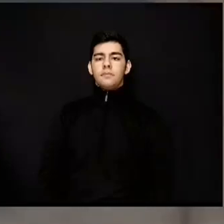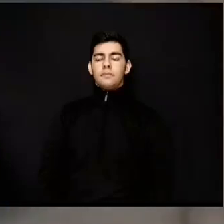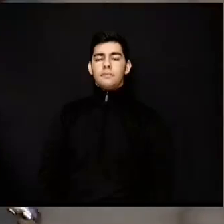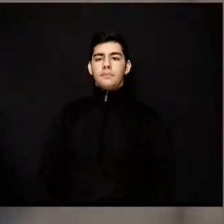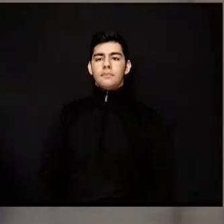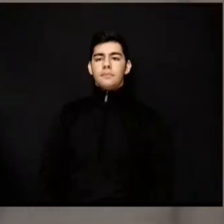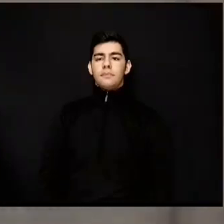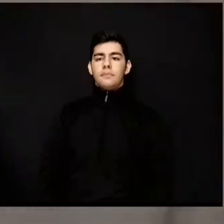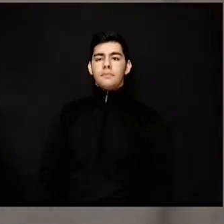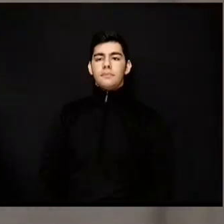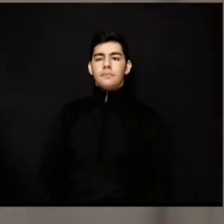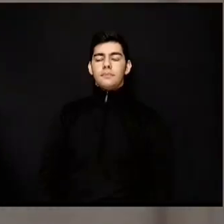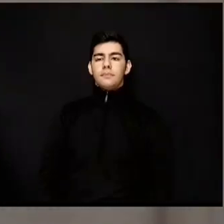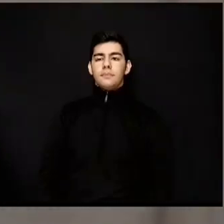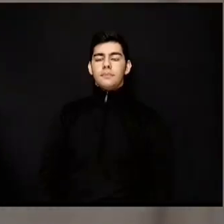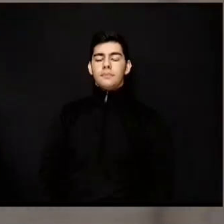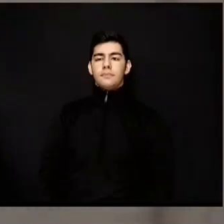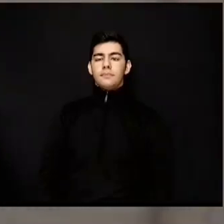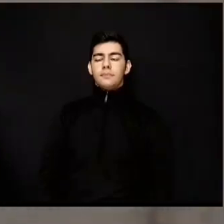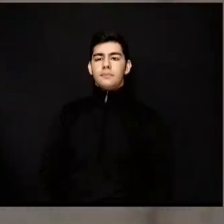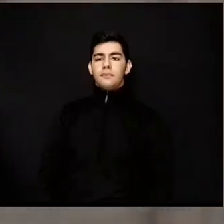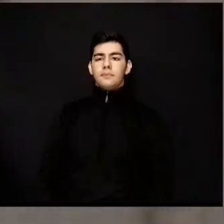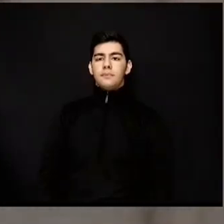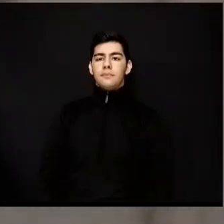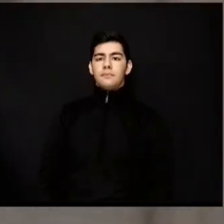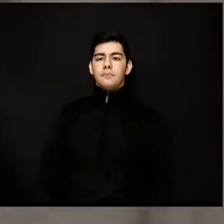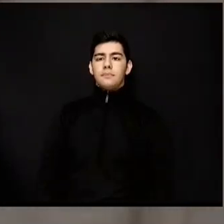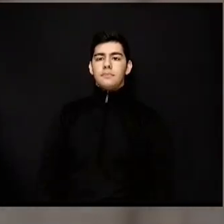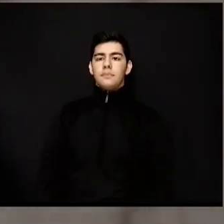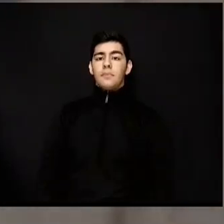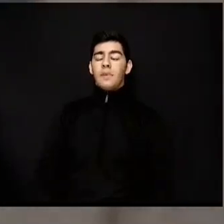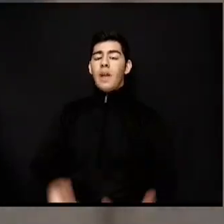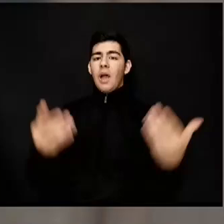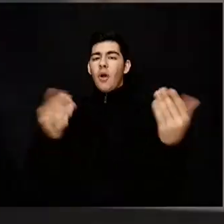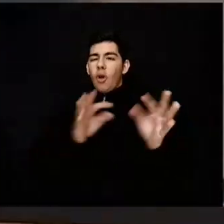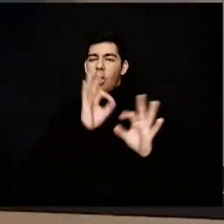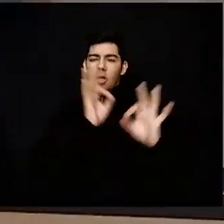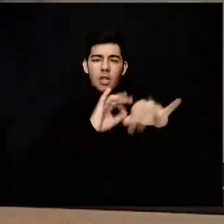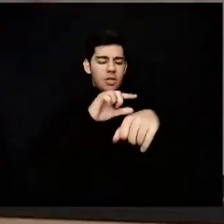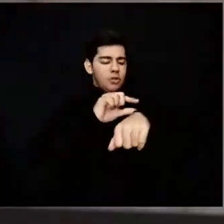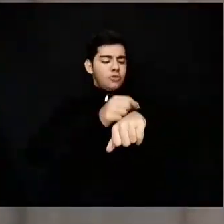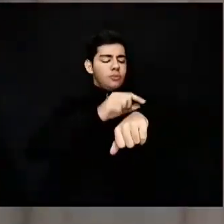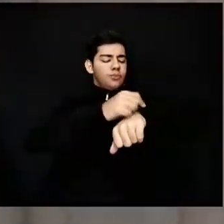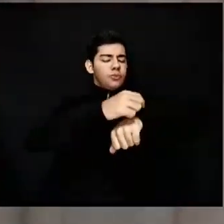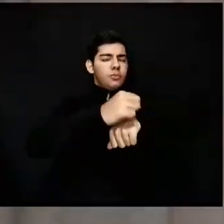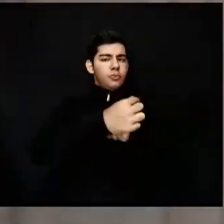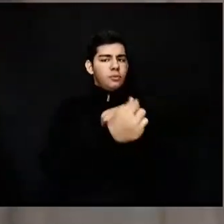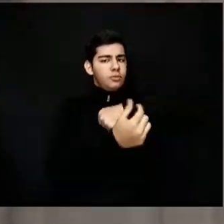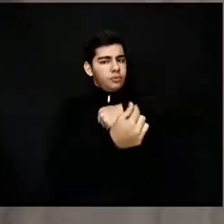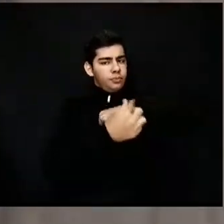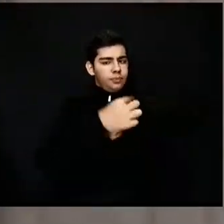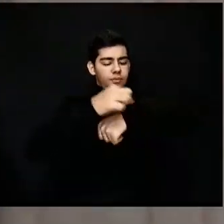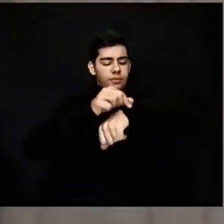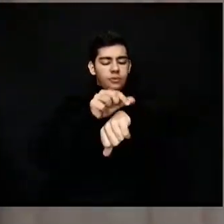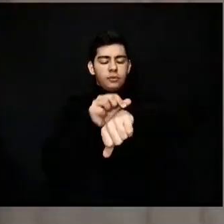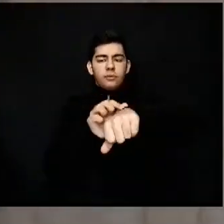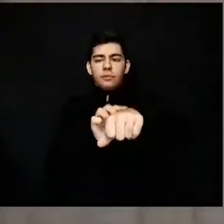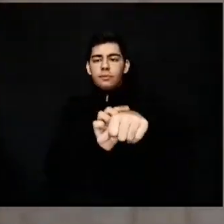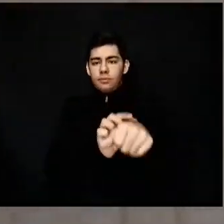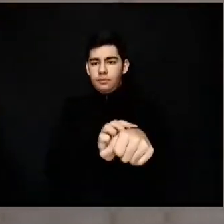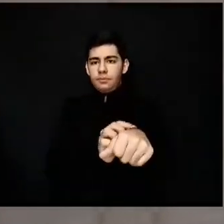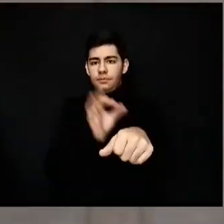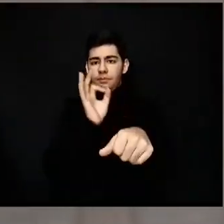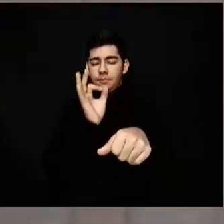a gente vem aqui, acerta os búzios bonitinho, depois eles vão se assentando. Aí eu puxo aqui,